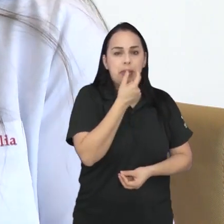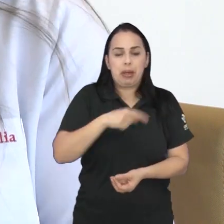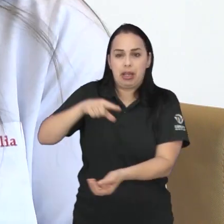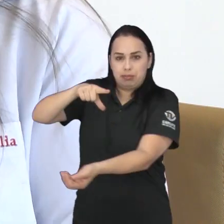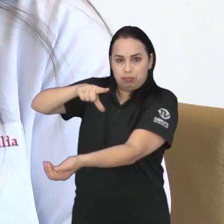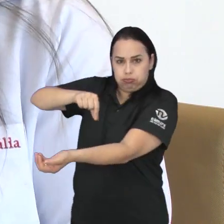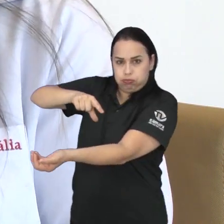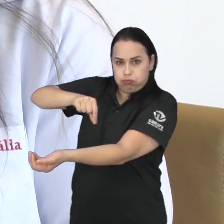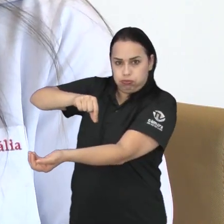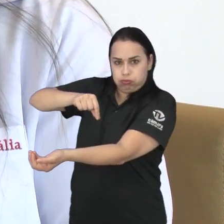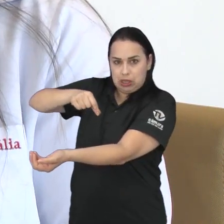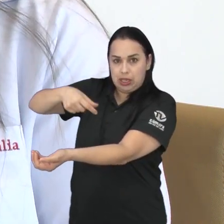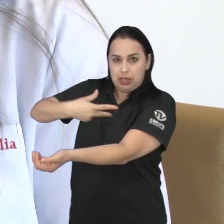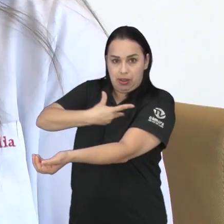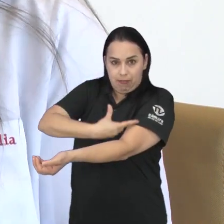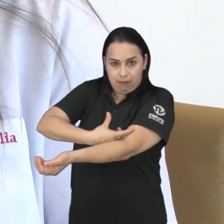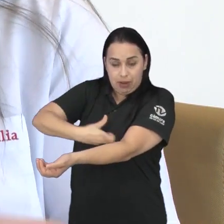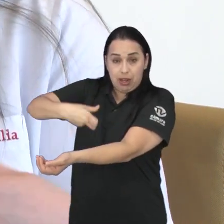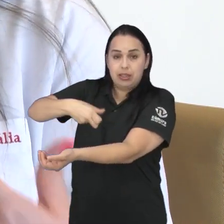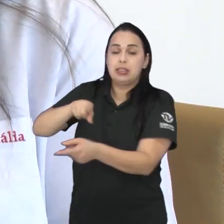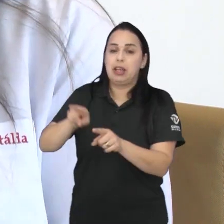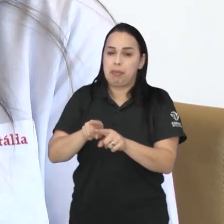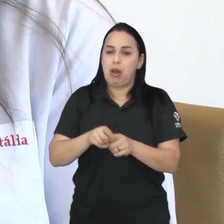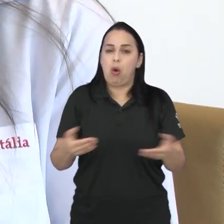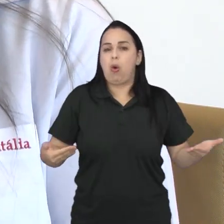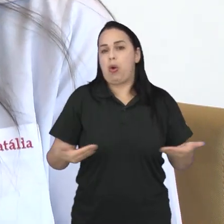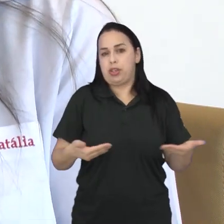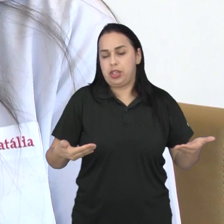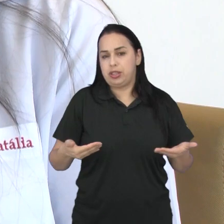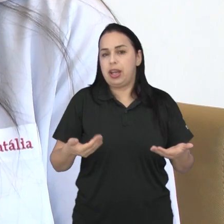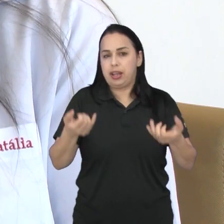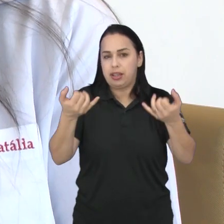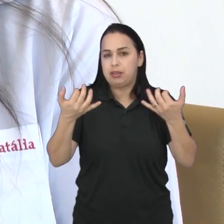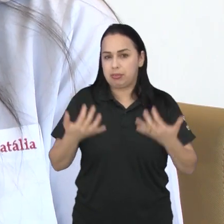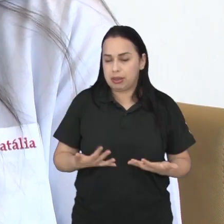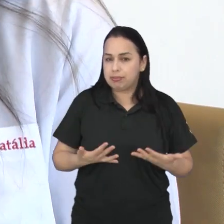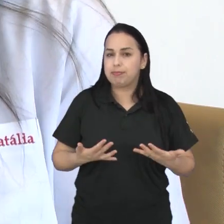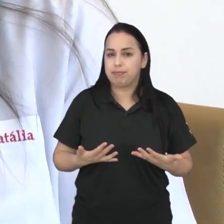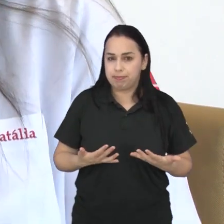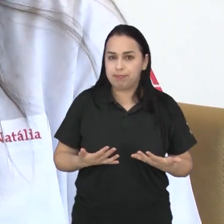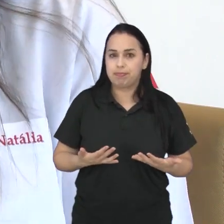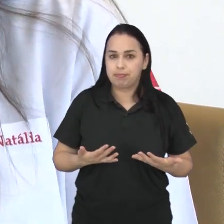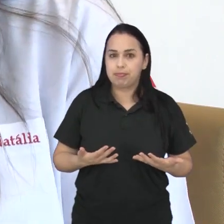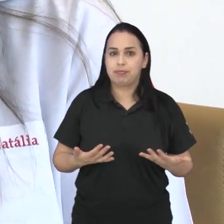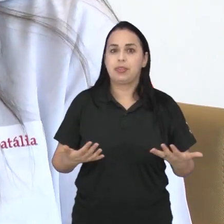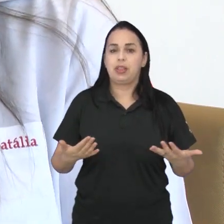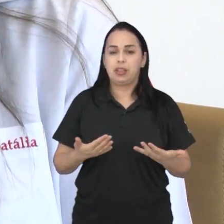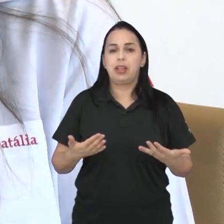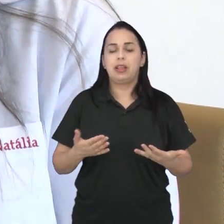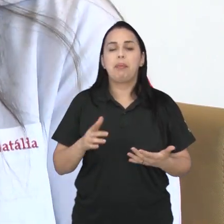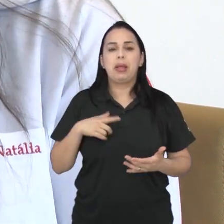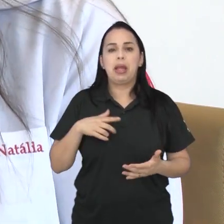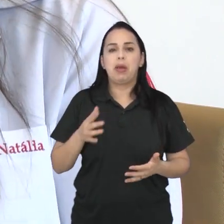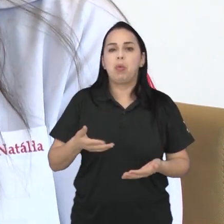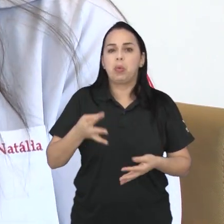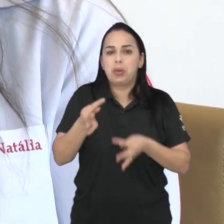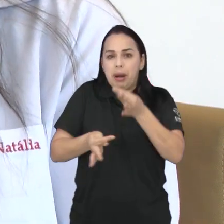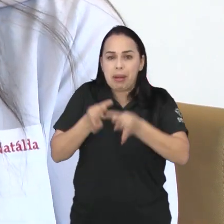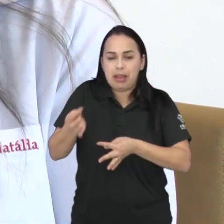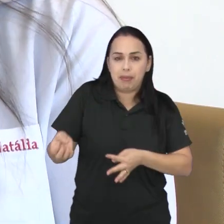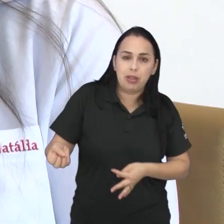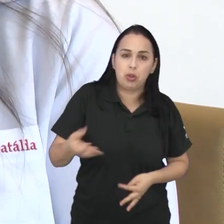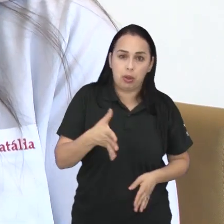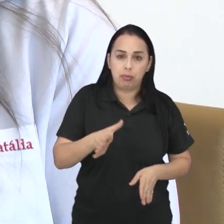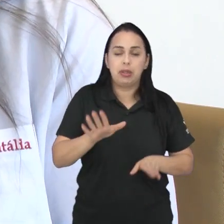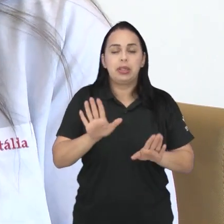endovenosa com uma droga oral hoje em dia tem se falado no Castiel parece ser realmente muito promissor para